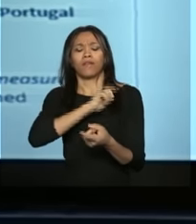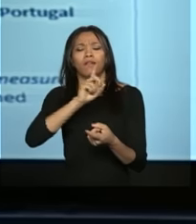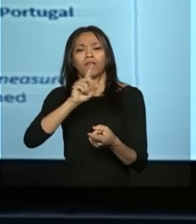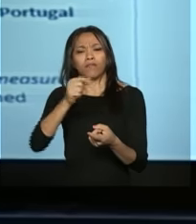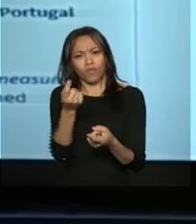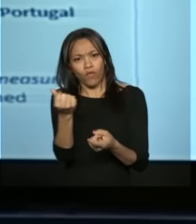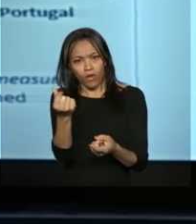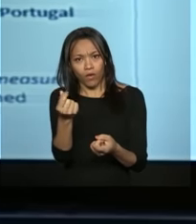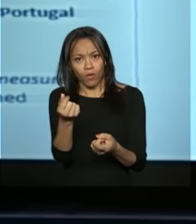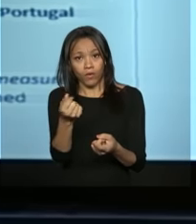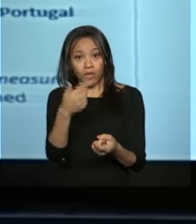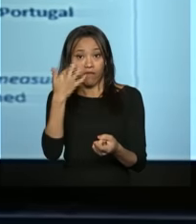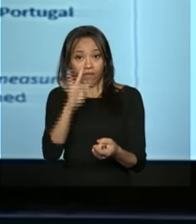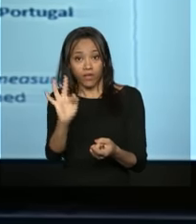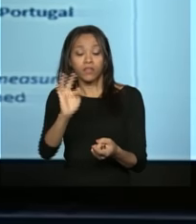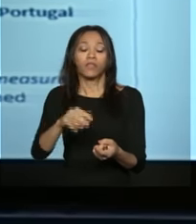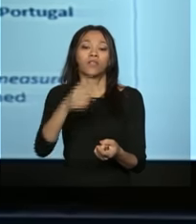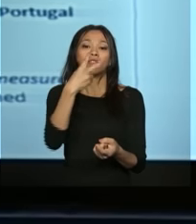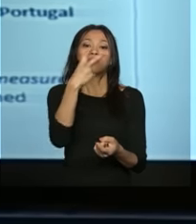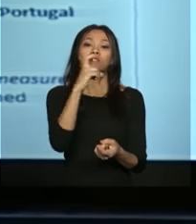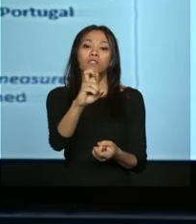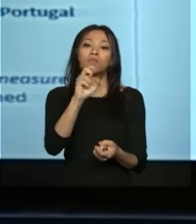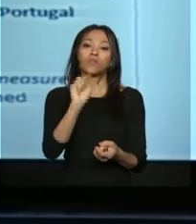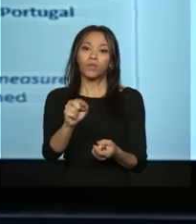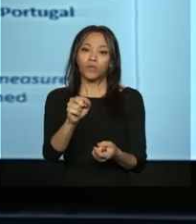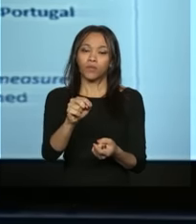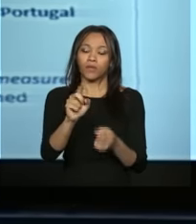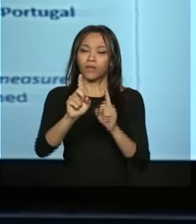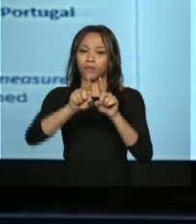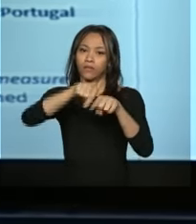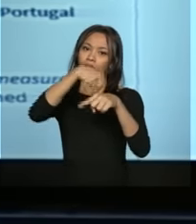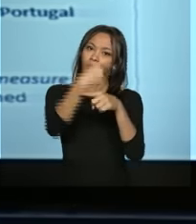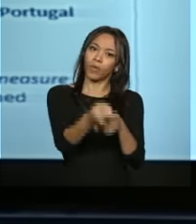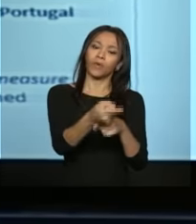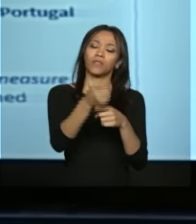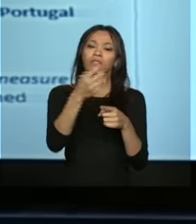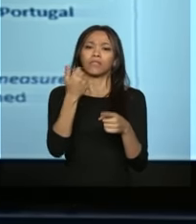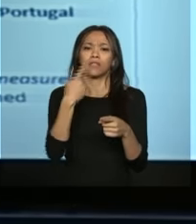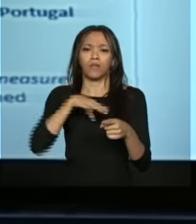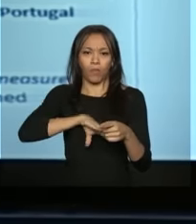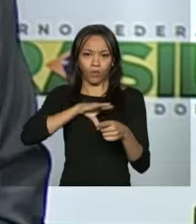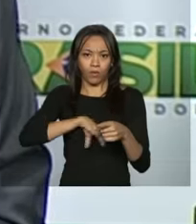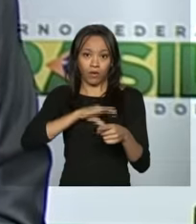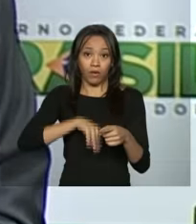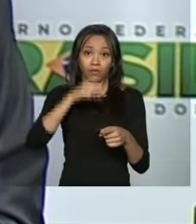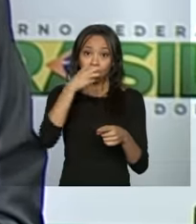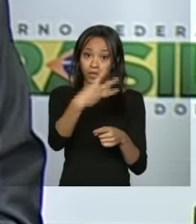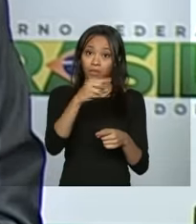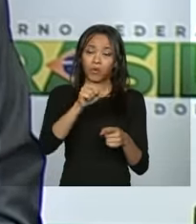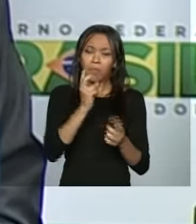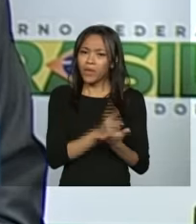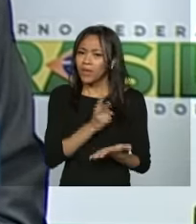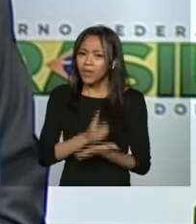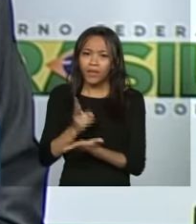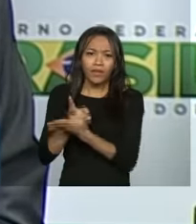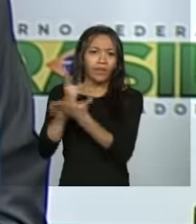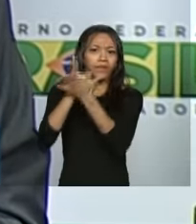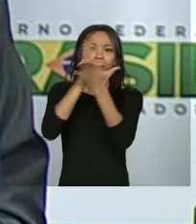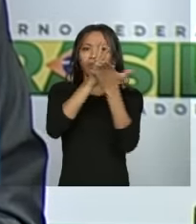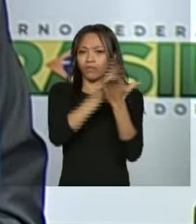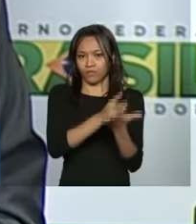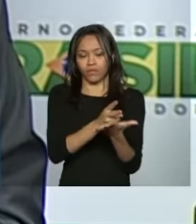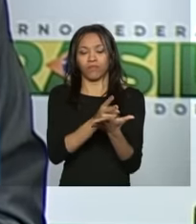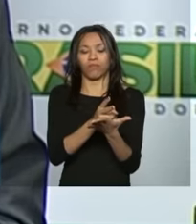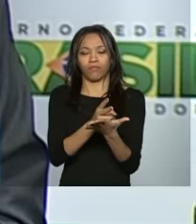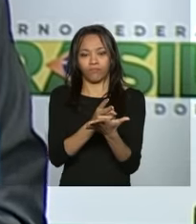França 5540 36 e em Portugal 3.811 o mesmo produto né certo